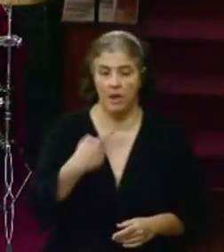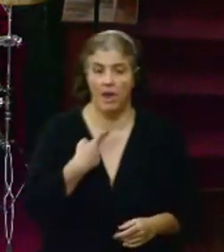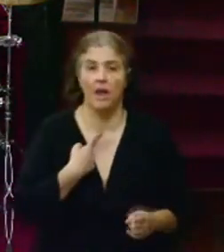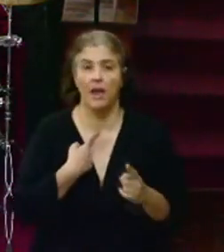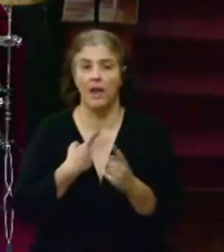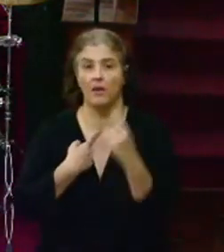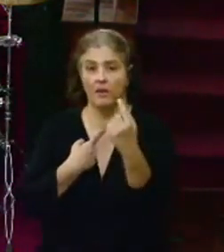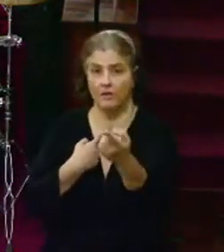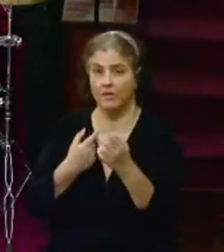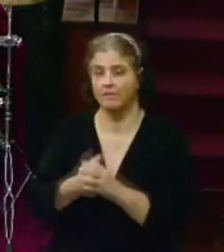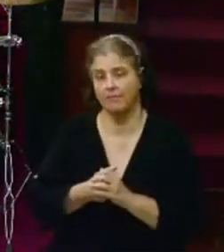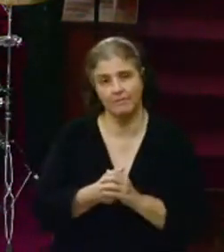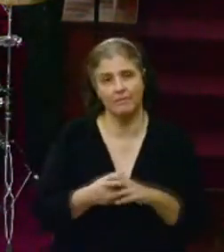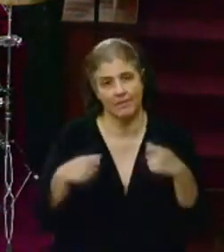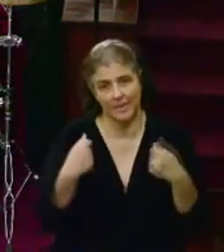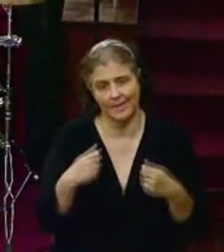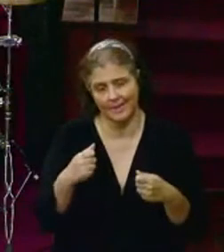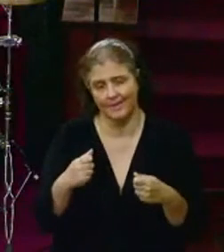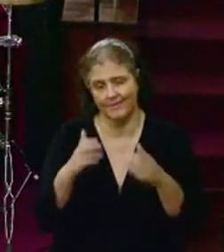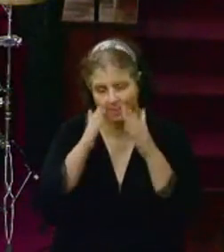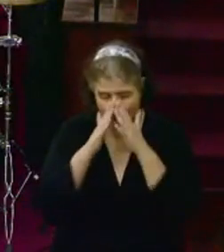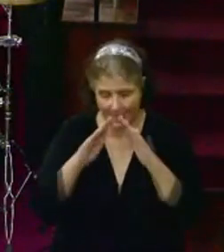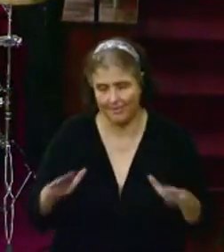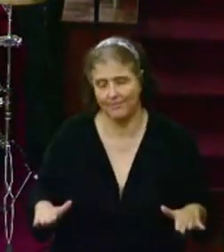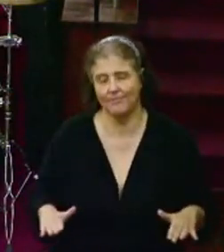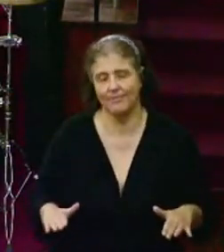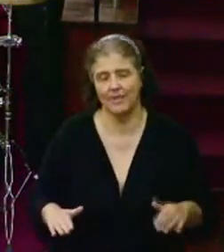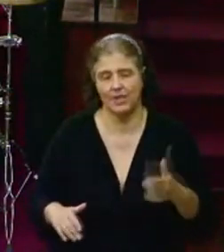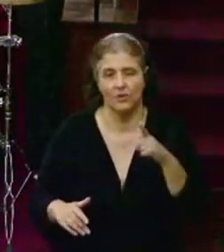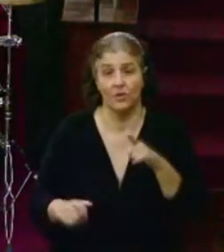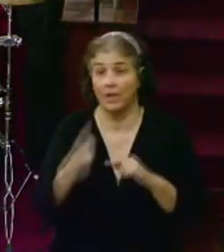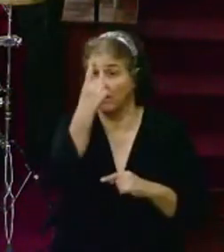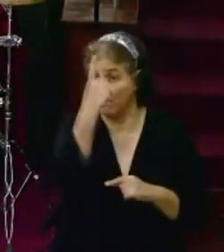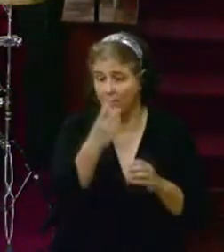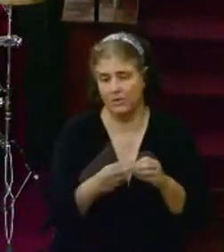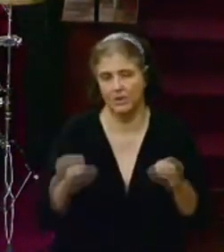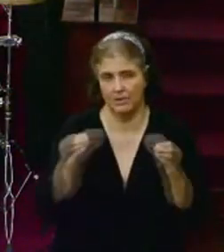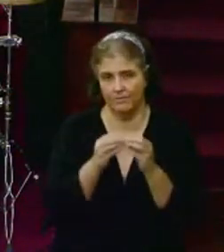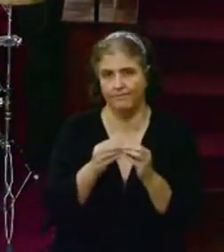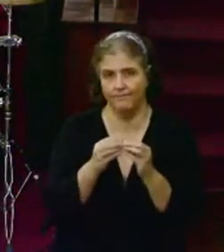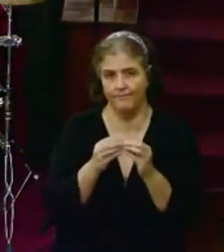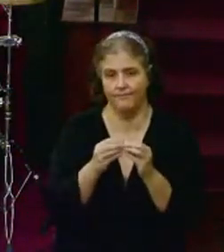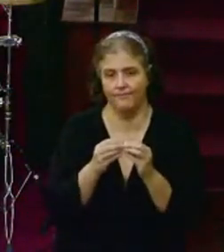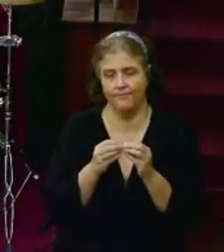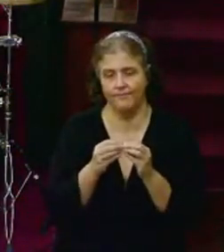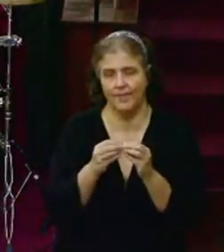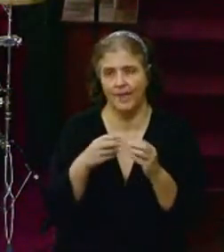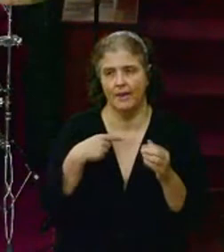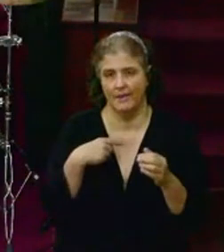devemos nos humilhar mais uma vez diante de Deus, porque não há um digno sequer de dizer assim: eu mereço o